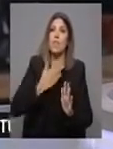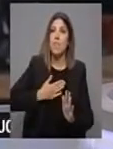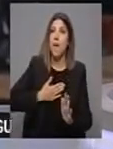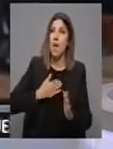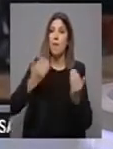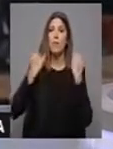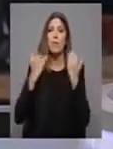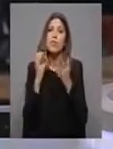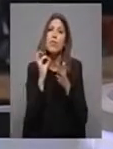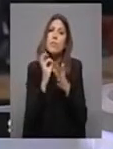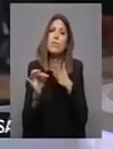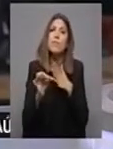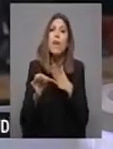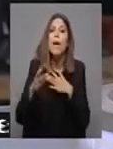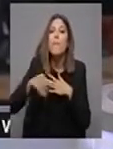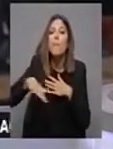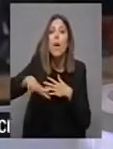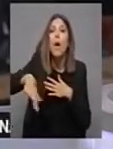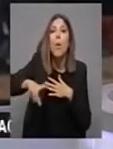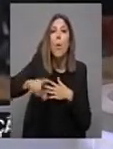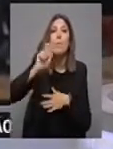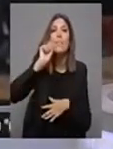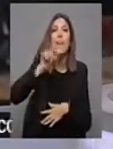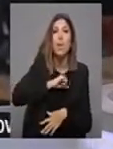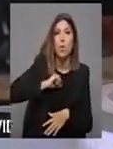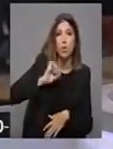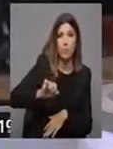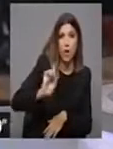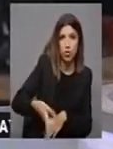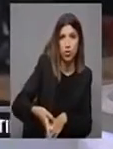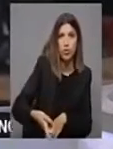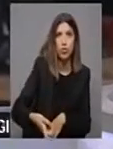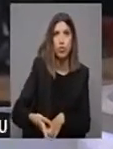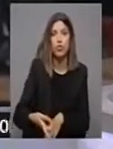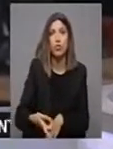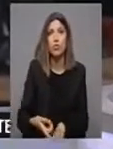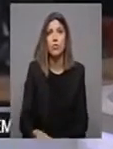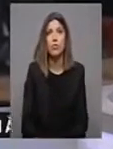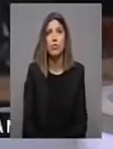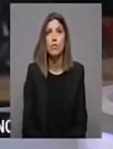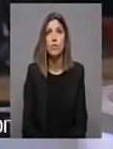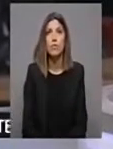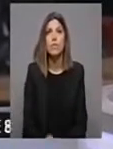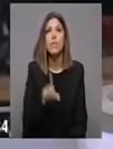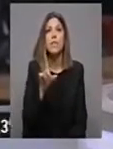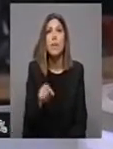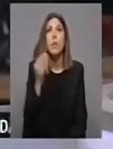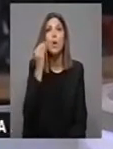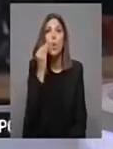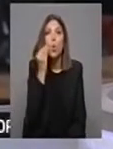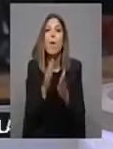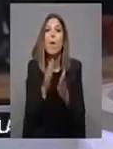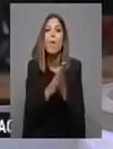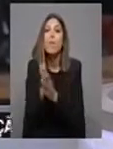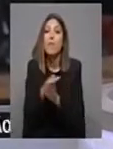exatamente onde está essa propriedade, quem é esse proprietário e como é que nós vamos poder, inclusivamente, usar melhor a propriedade que temos ao nosso